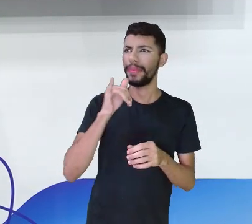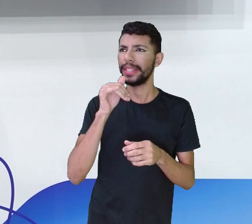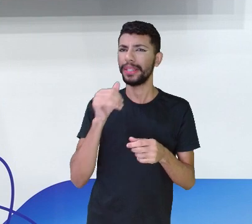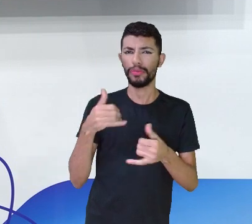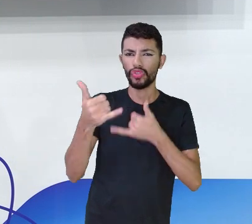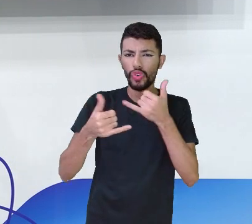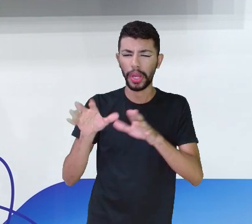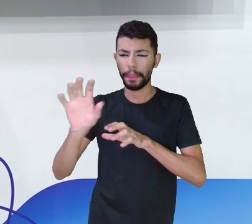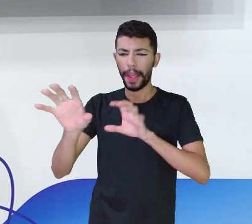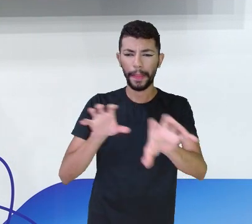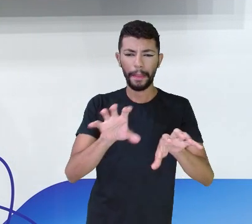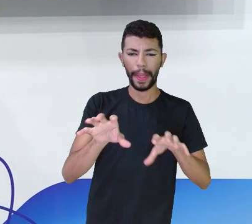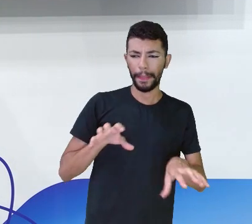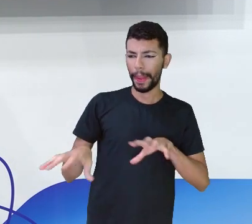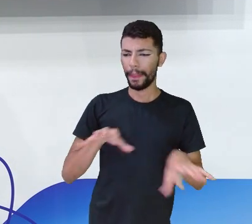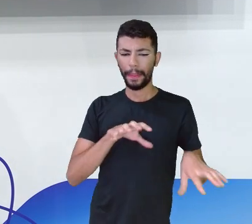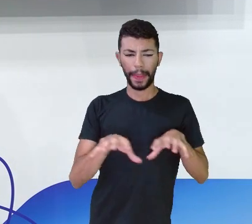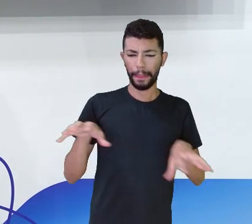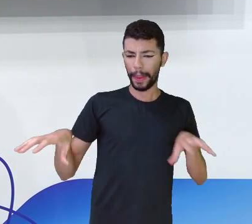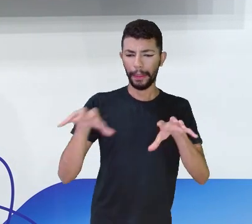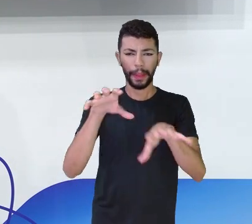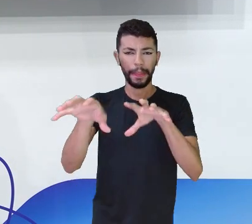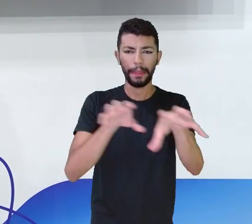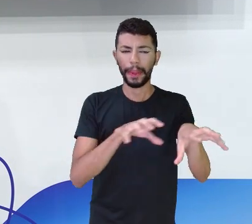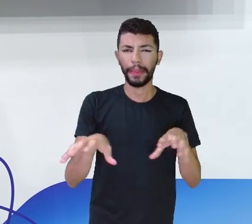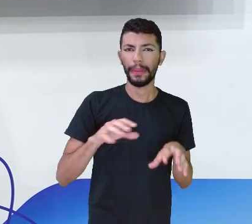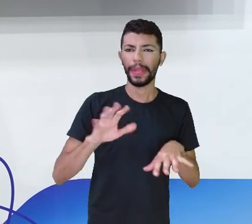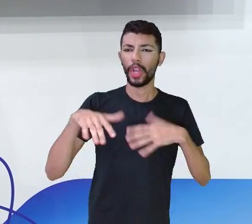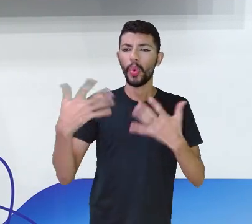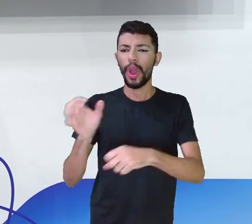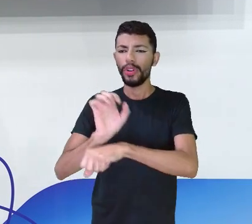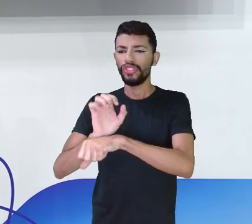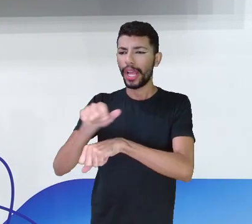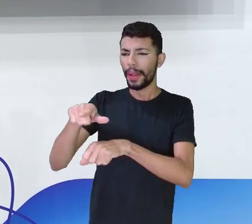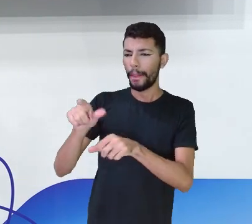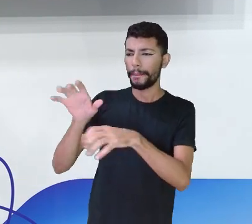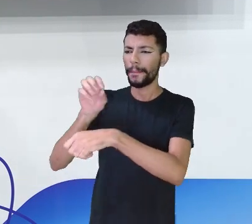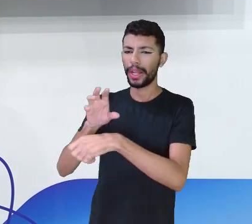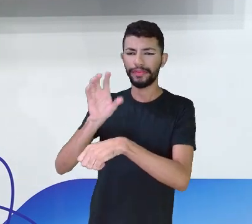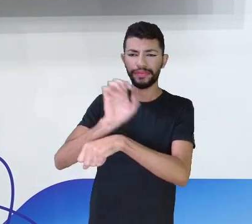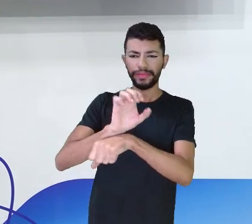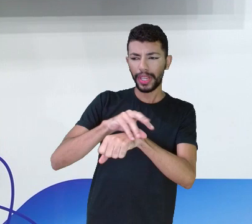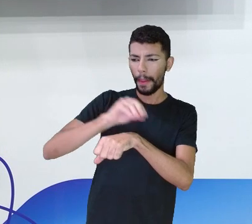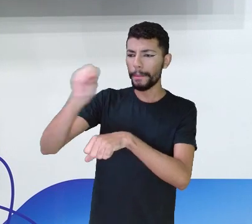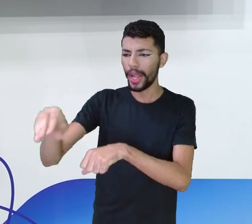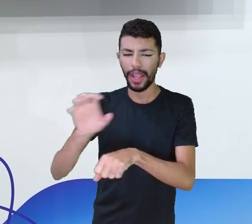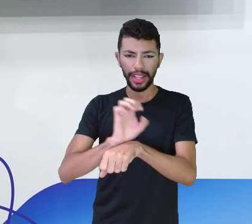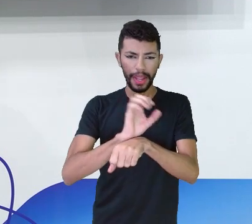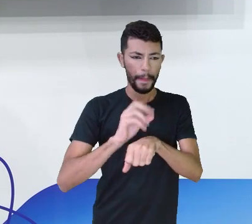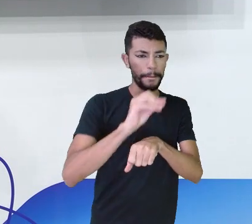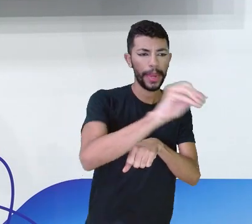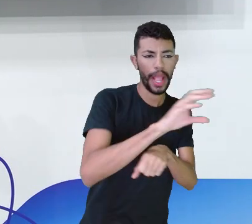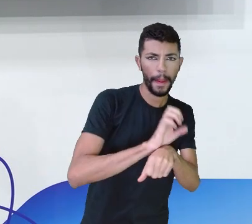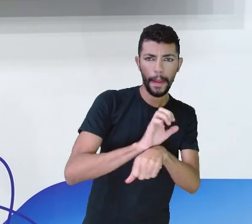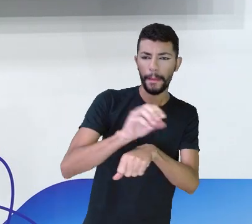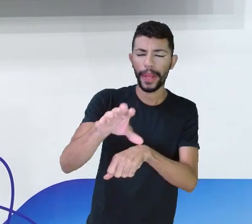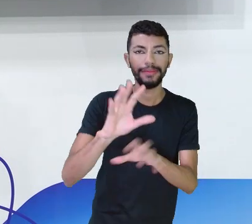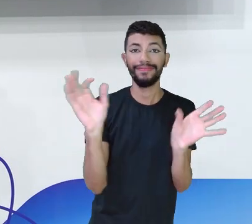quebra-cabeça qual estado vai fazer parte de qual região. Esses estados eles são